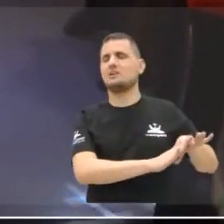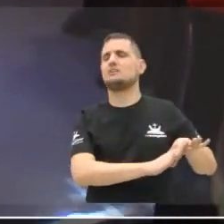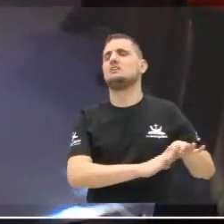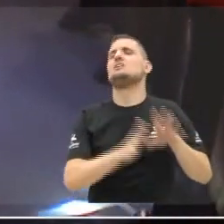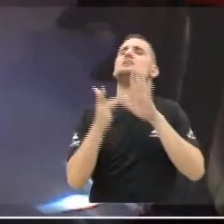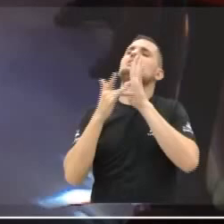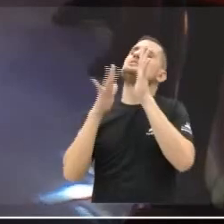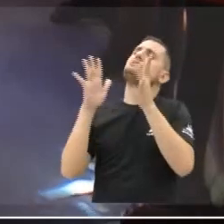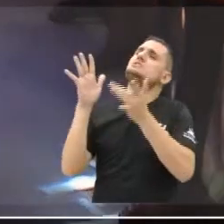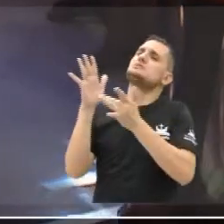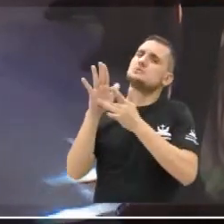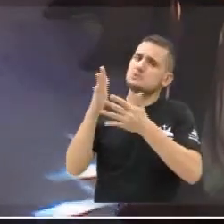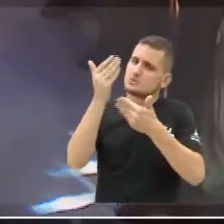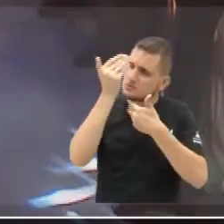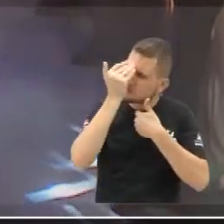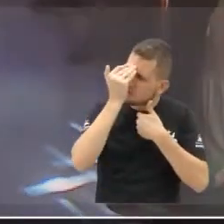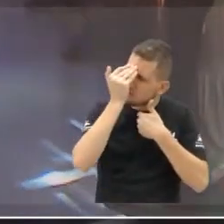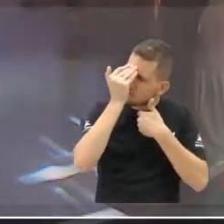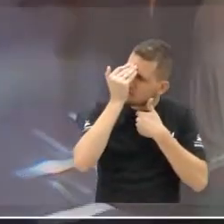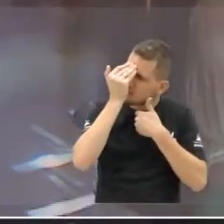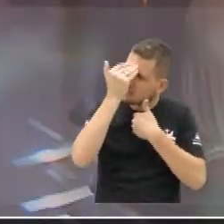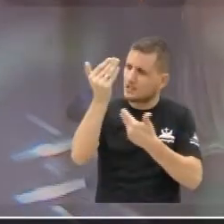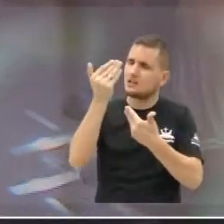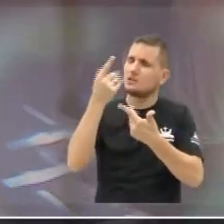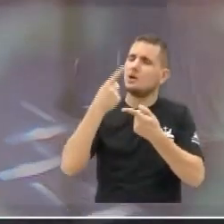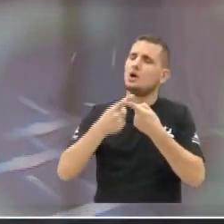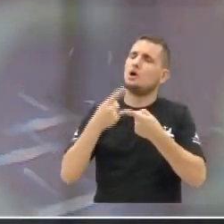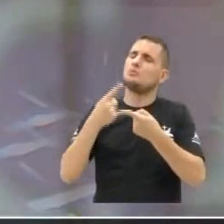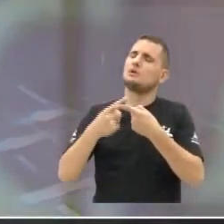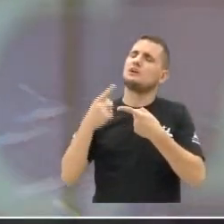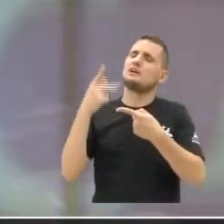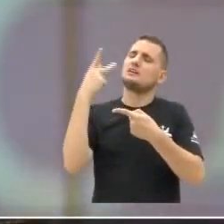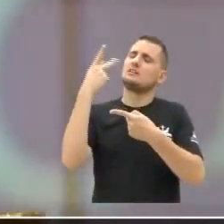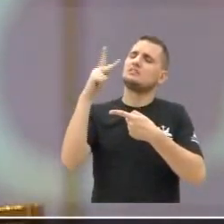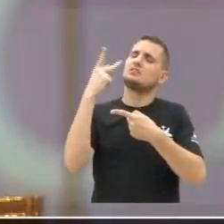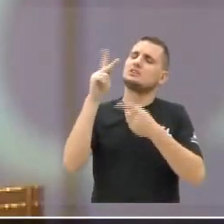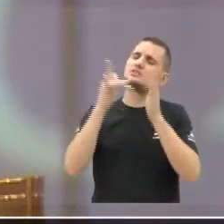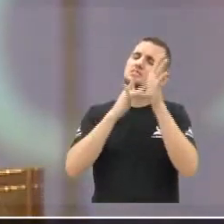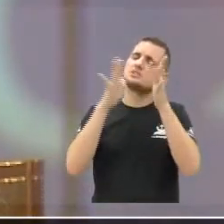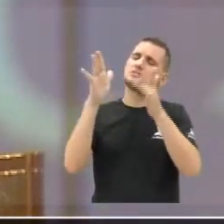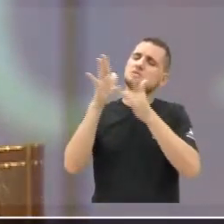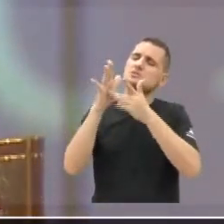Obrigado, Jesus, por essa cura que o Senhor está fazendo.